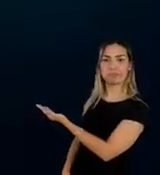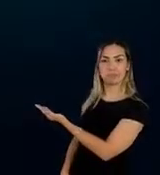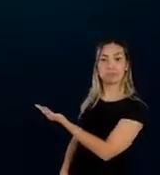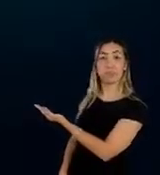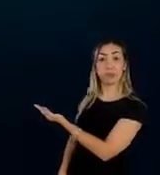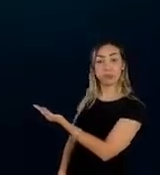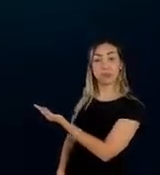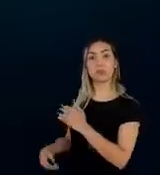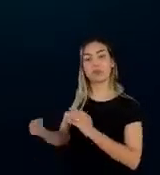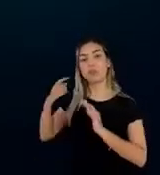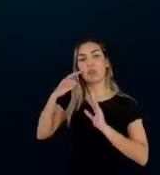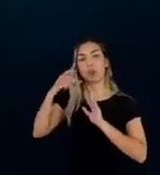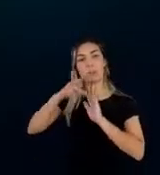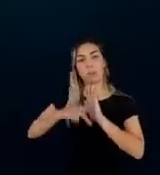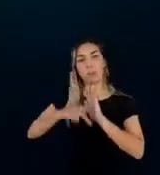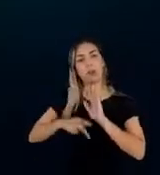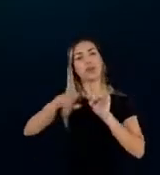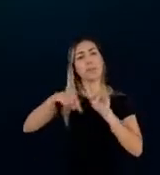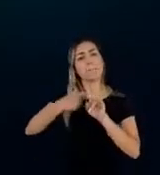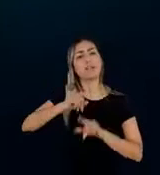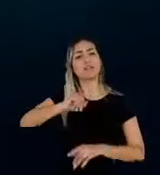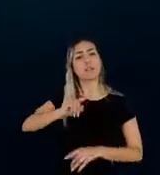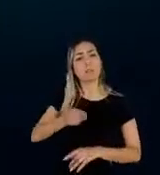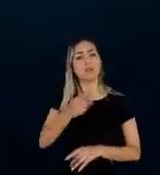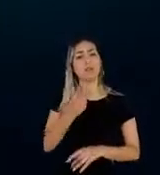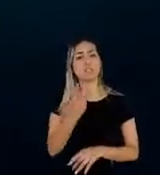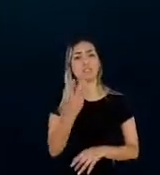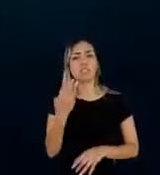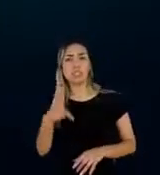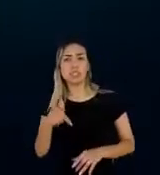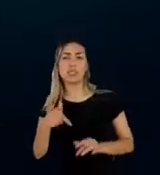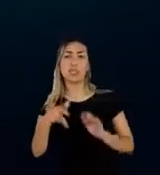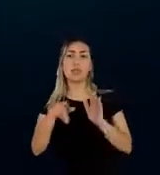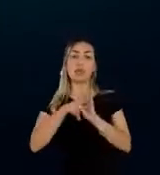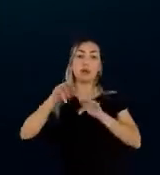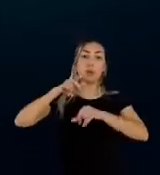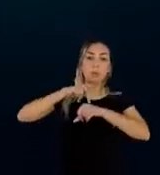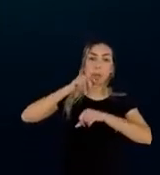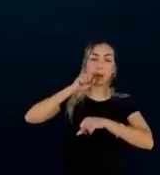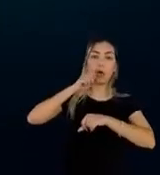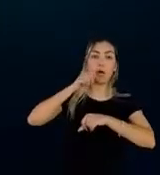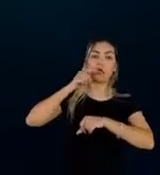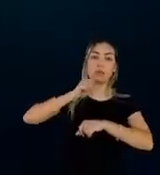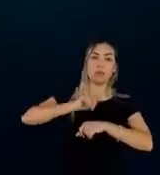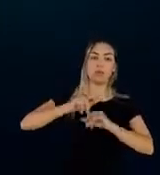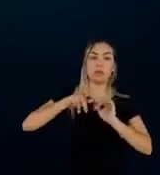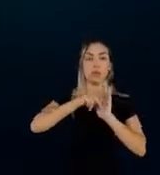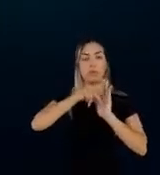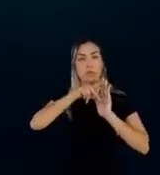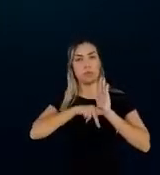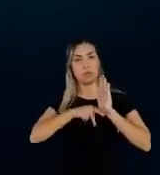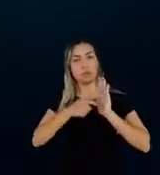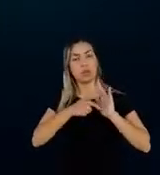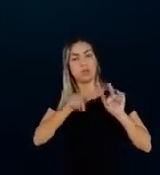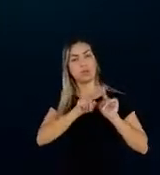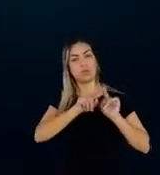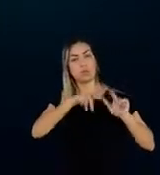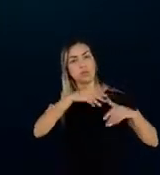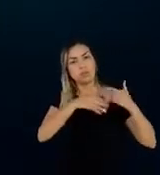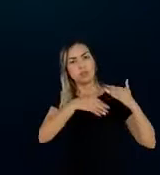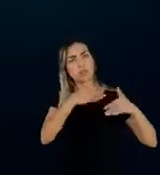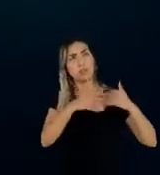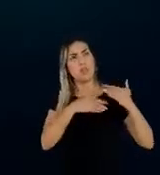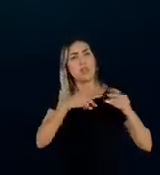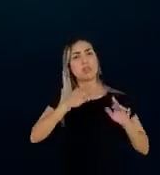mais de 1.637 títulos de pós-graduação em decorrência dos projetos e envolvimento de mais de